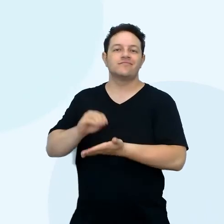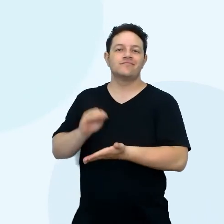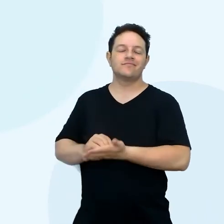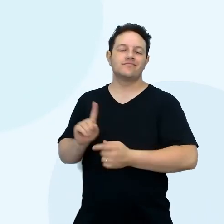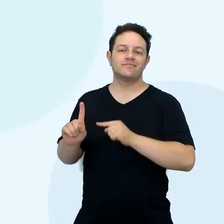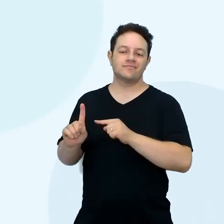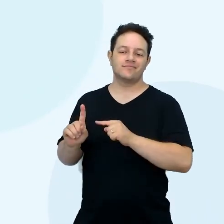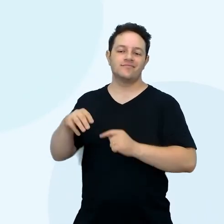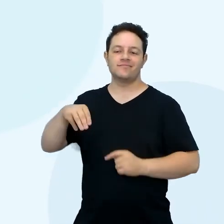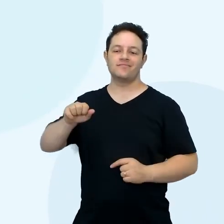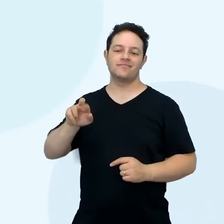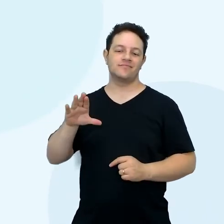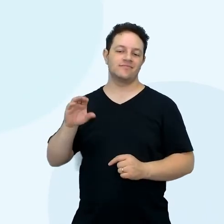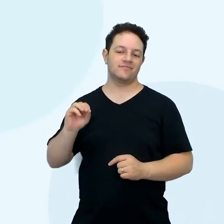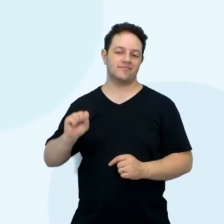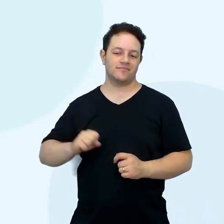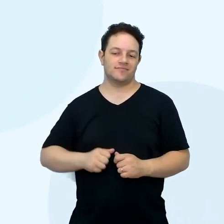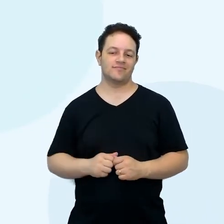financeira.